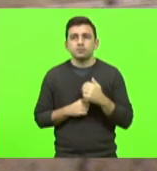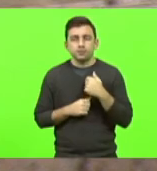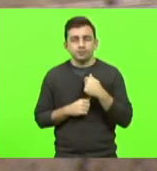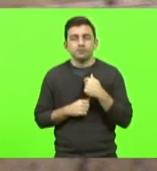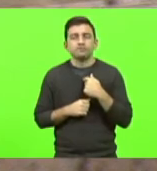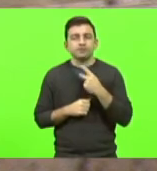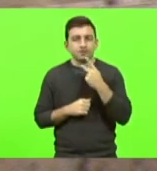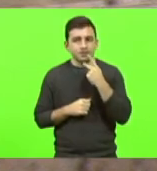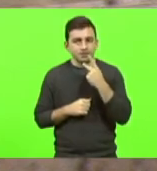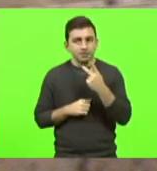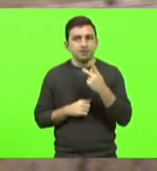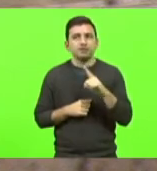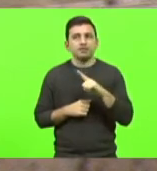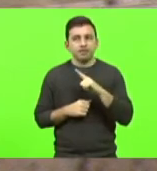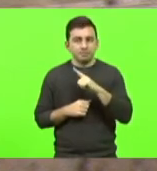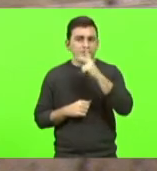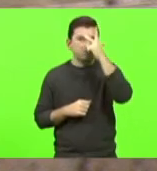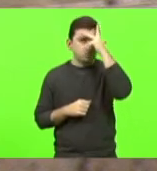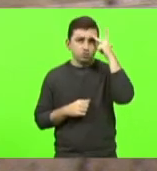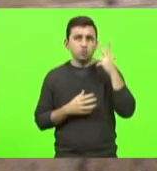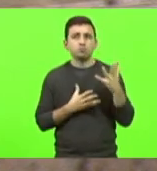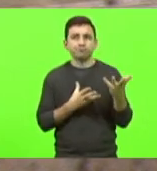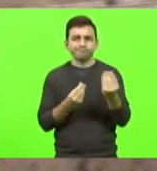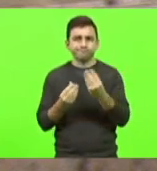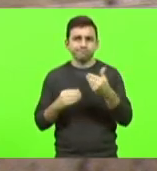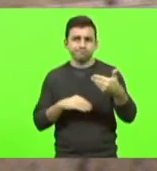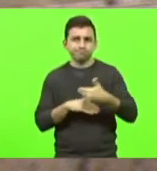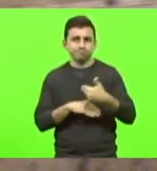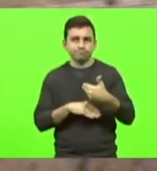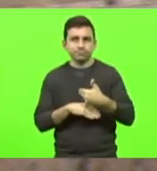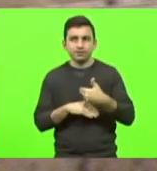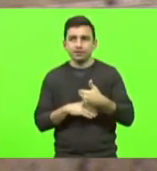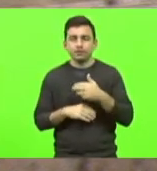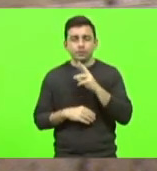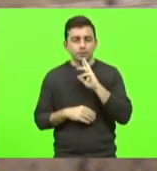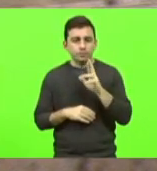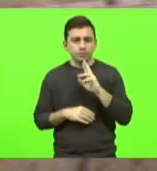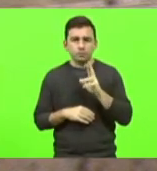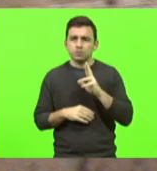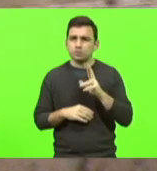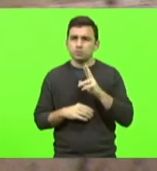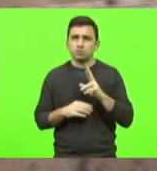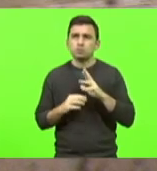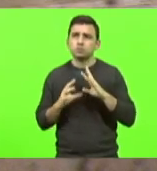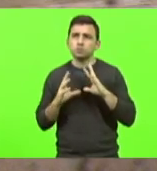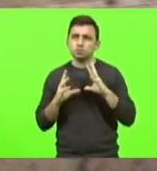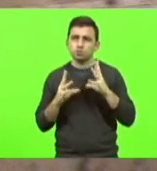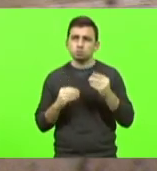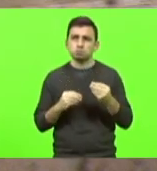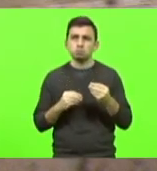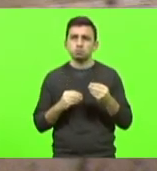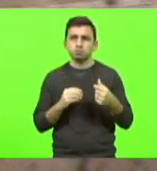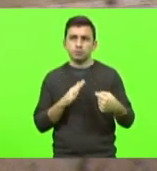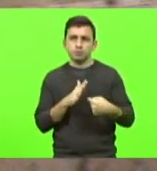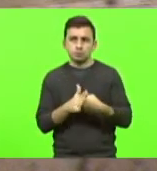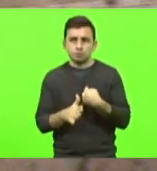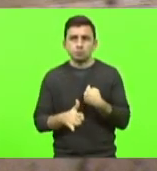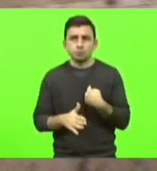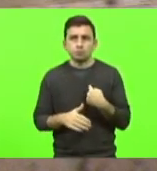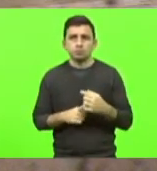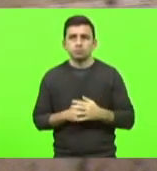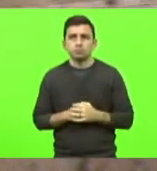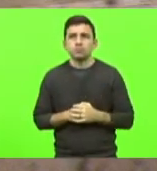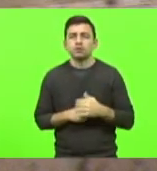muito Muitas pessoas aí falam que nós não respondemos a todas eu respondi sim aqueles que direcionaram a minha especificamente